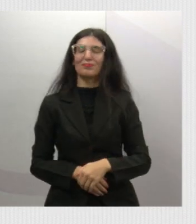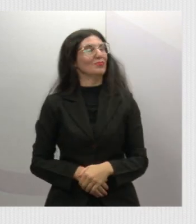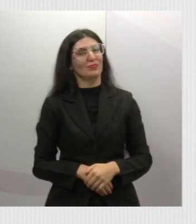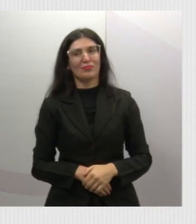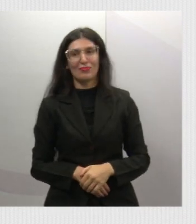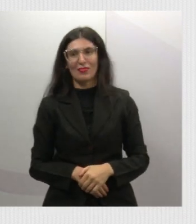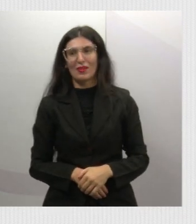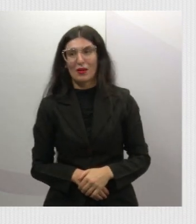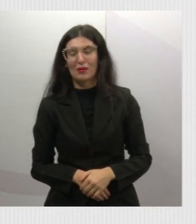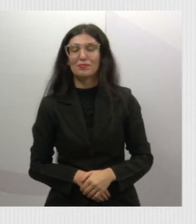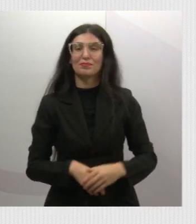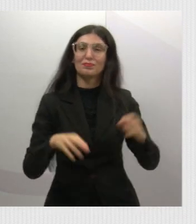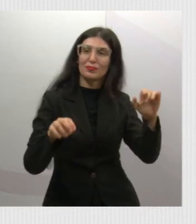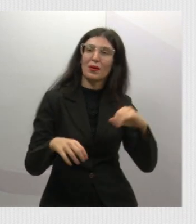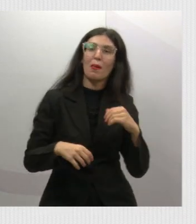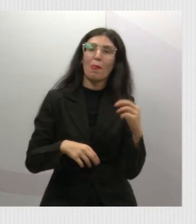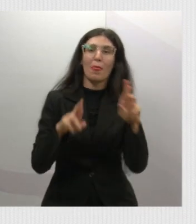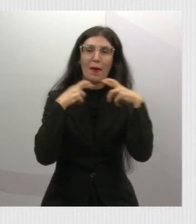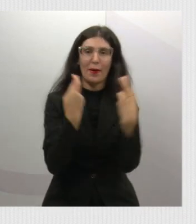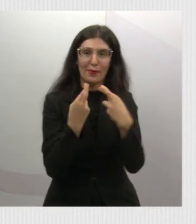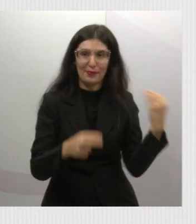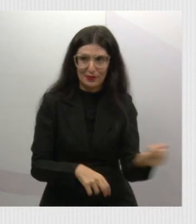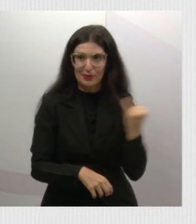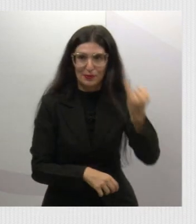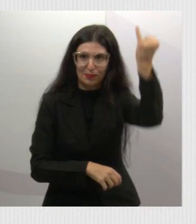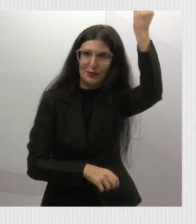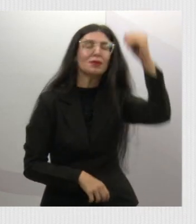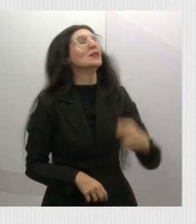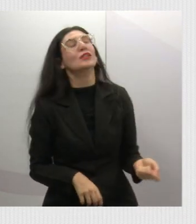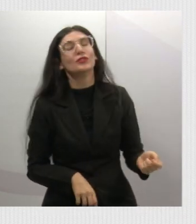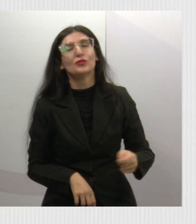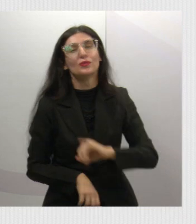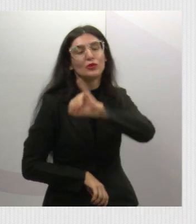metas fiscais do primeiro quadrimestre de 2020.